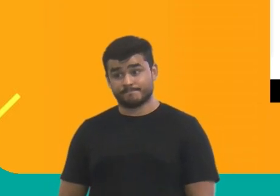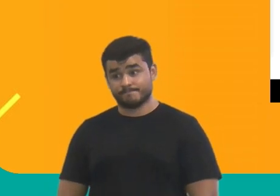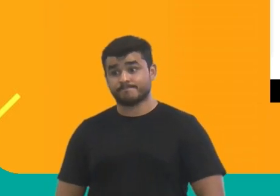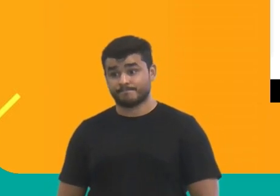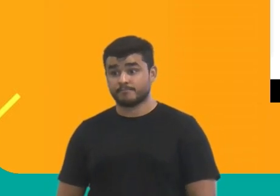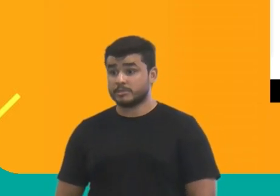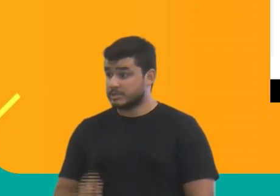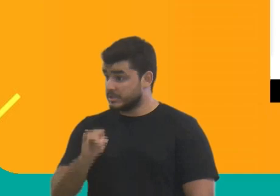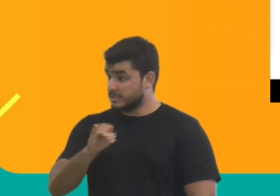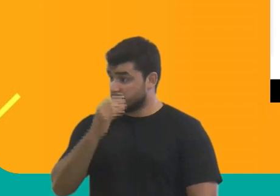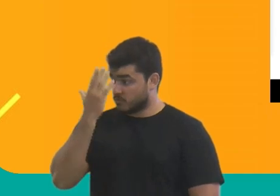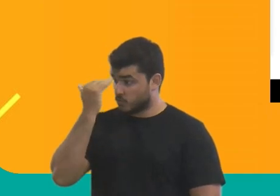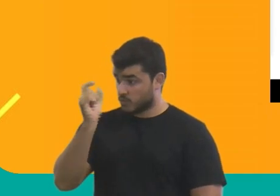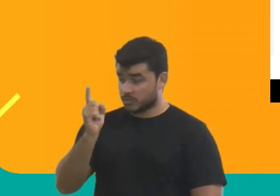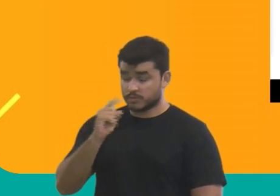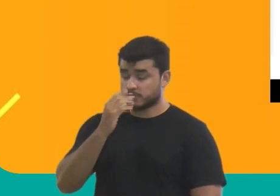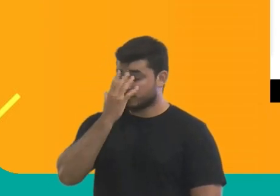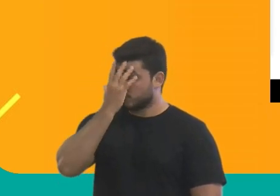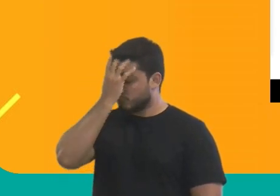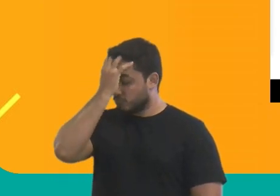a condição de fixar